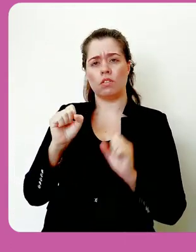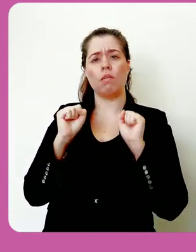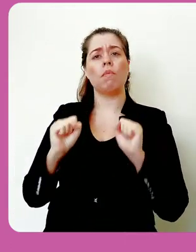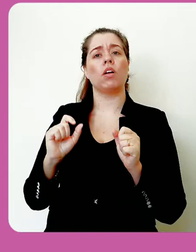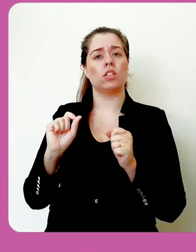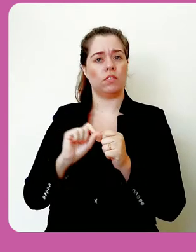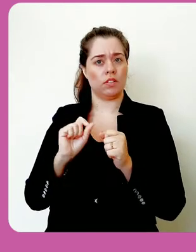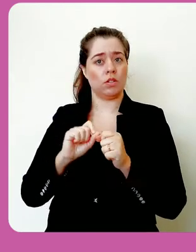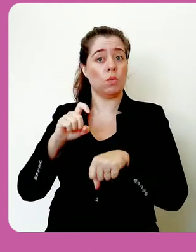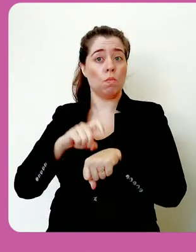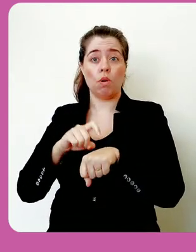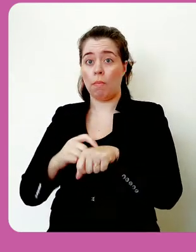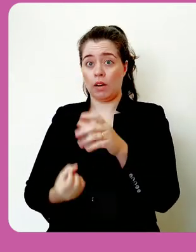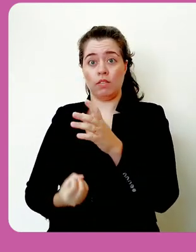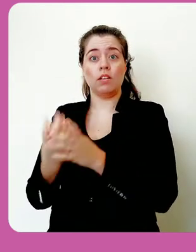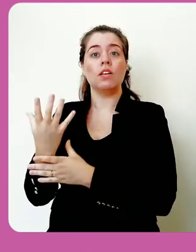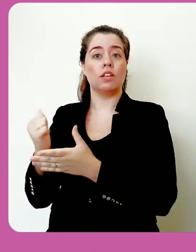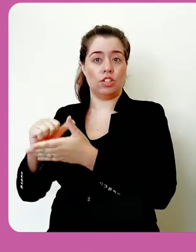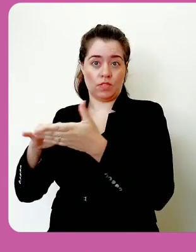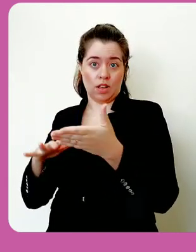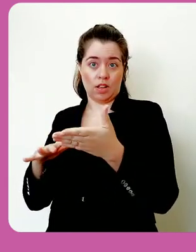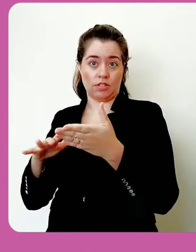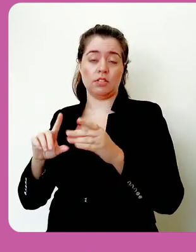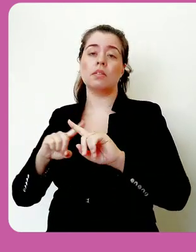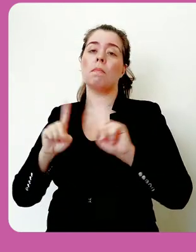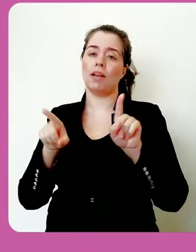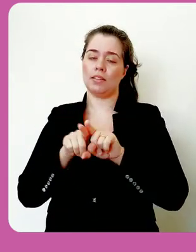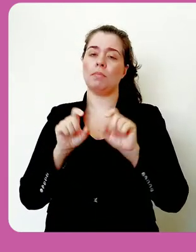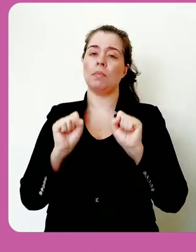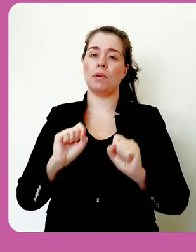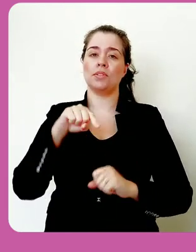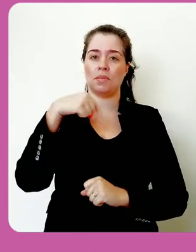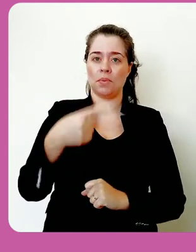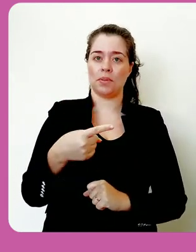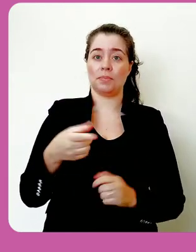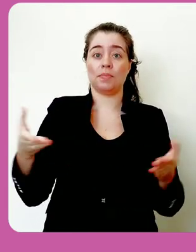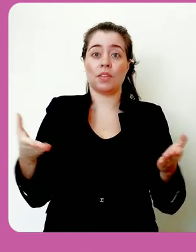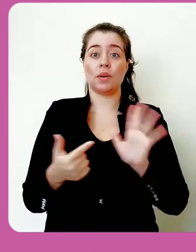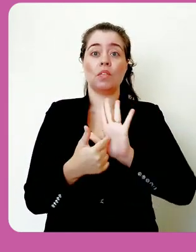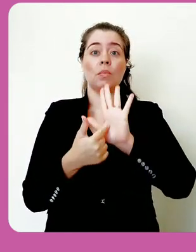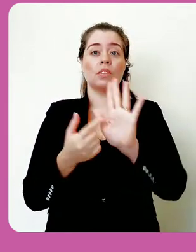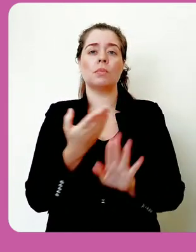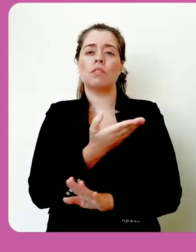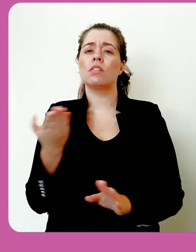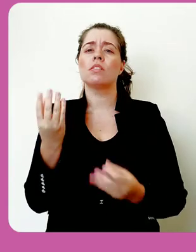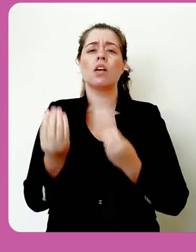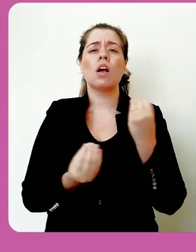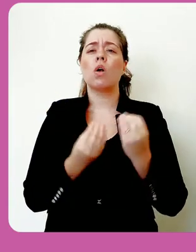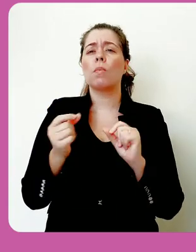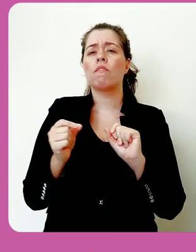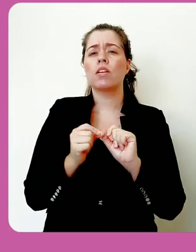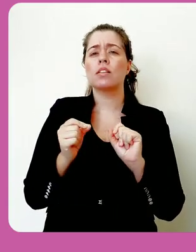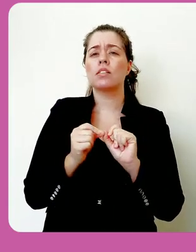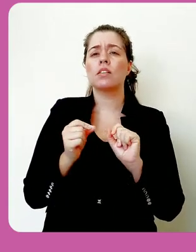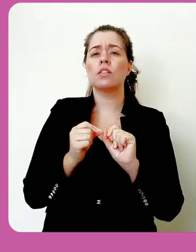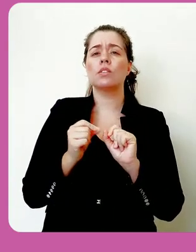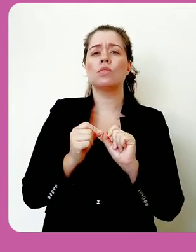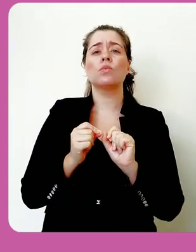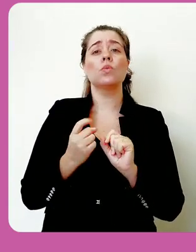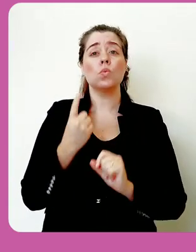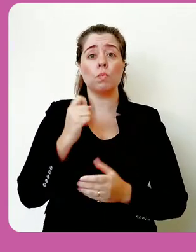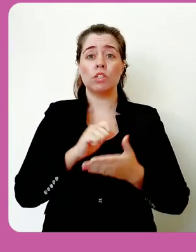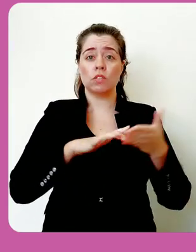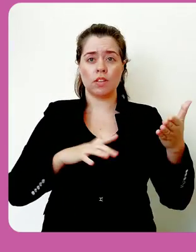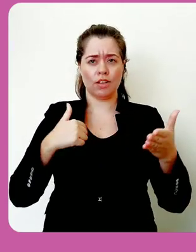Lembrando que você pode fazer isso ao criar as suas atividades. Eu vou mostrar para vocês como fazer isso em